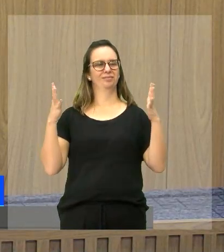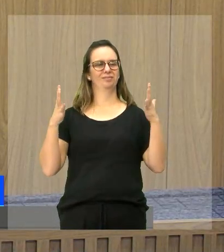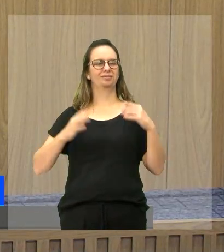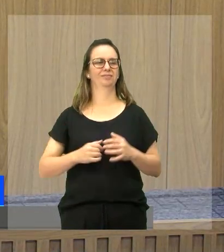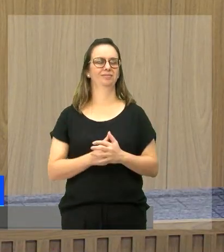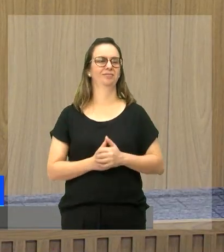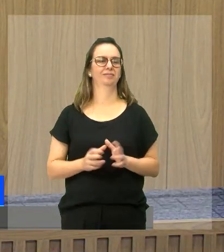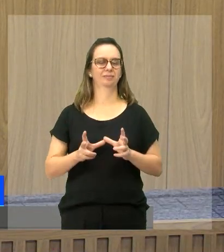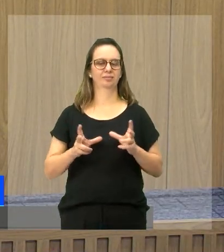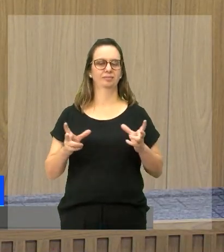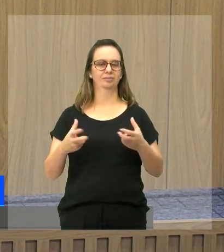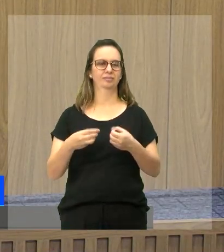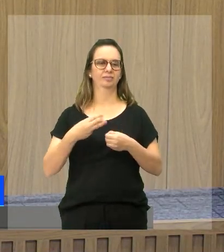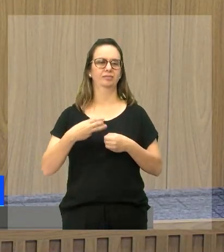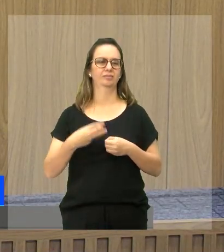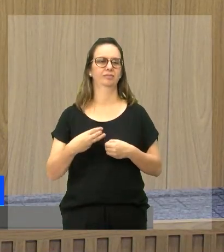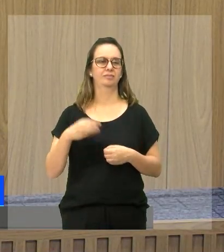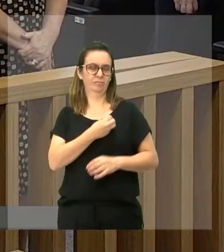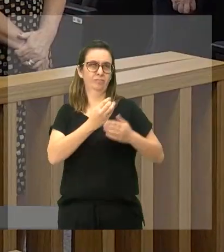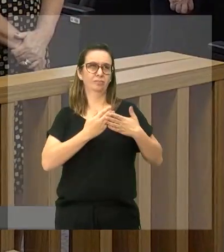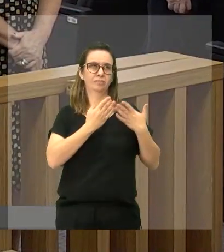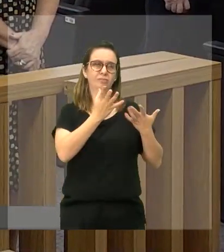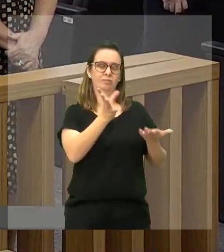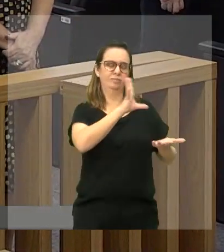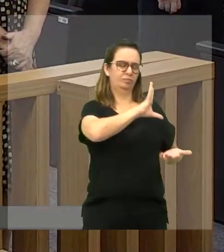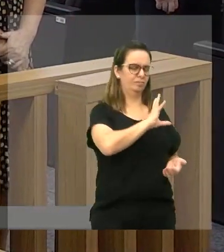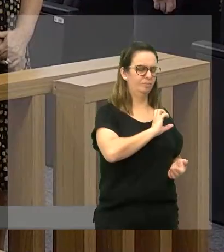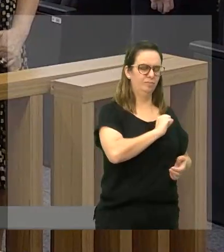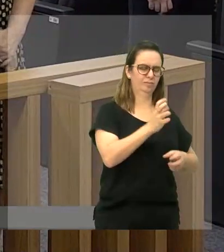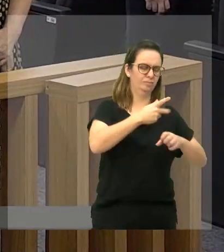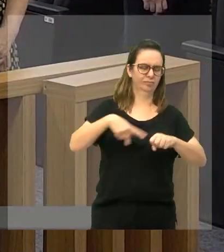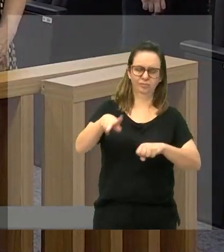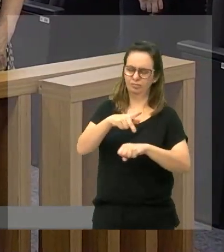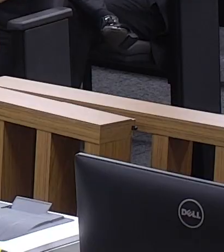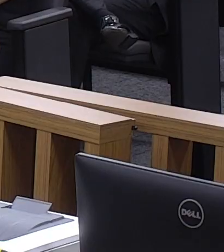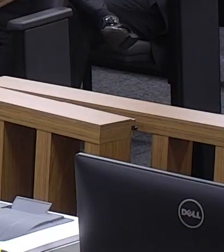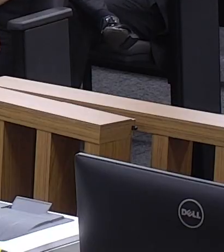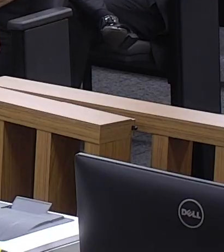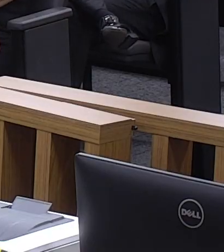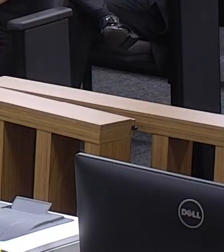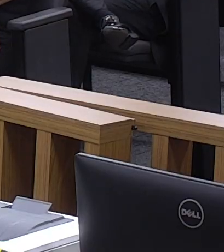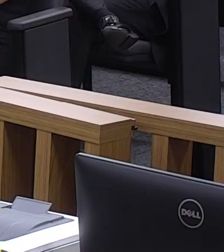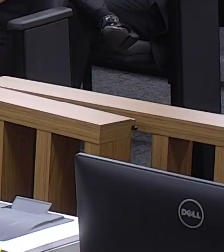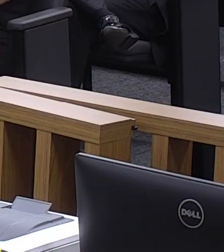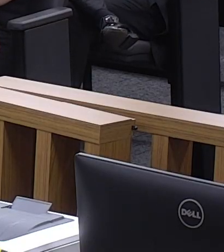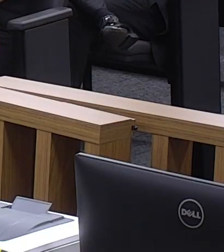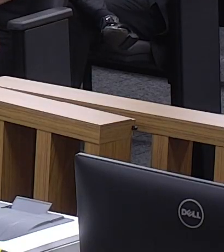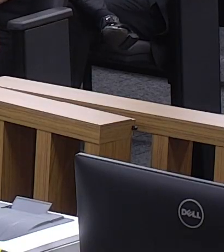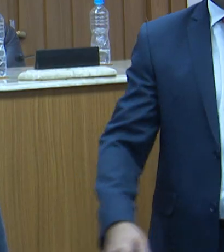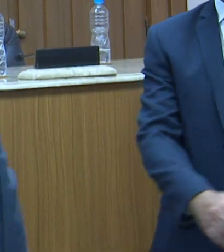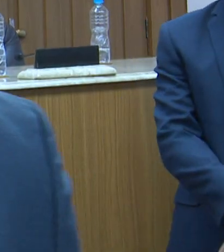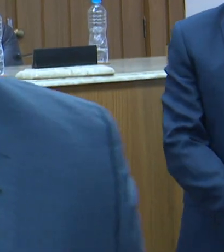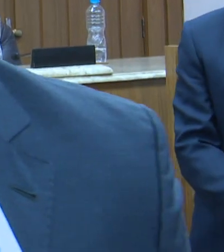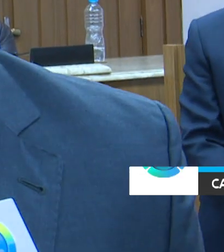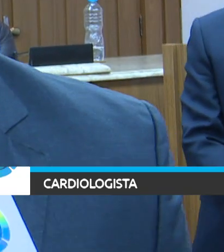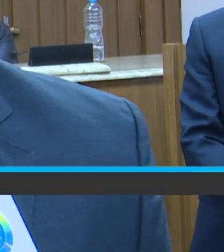honorífico de Cidadão accense o evento contou com a presença de familiares e amigos do médico que prestigiaram a solenidade